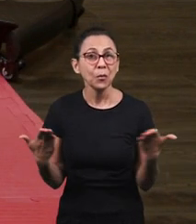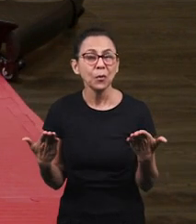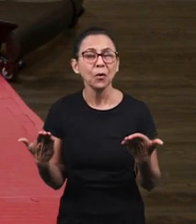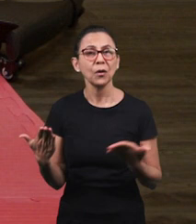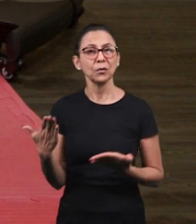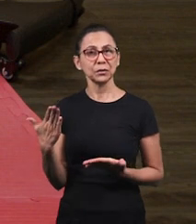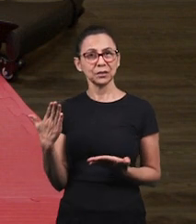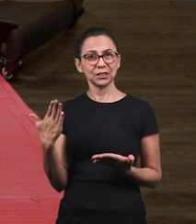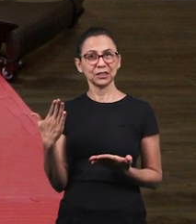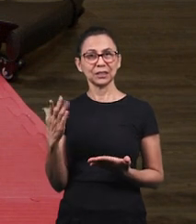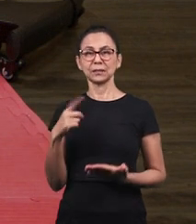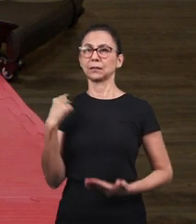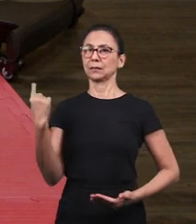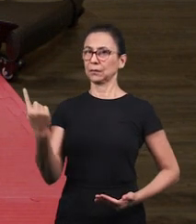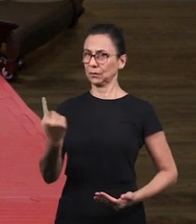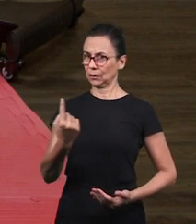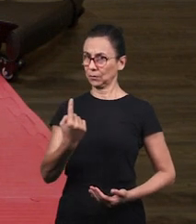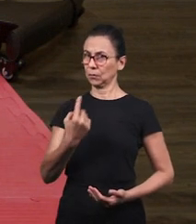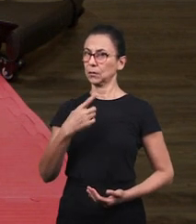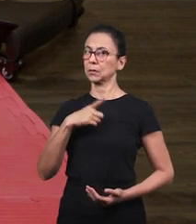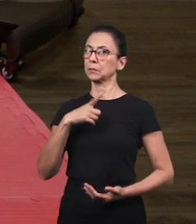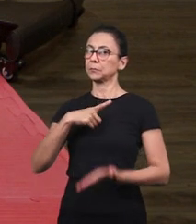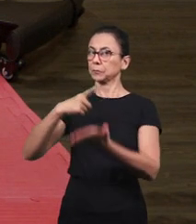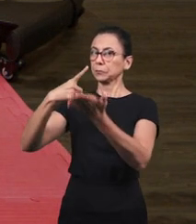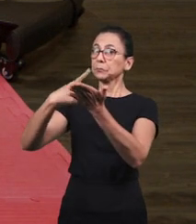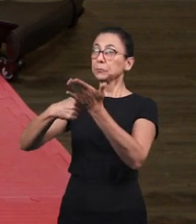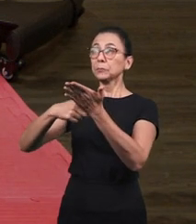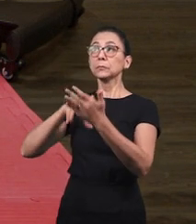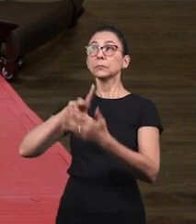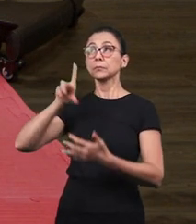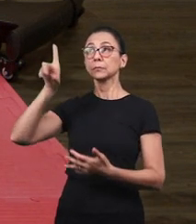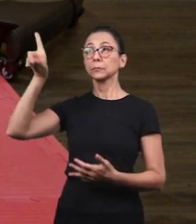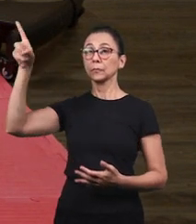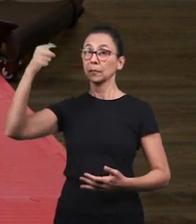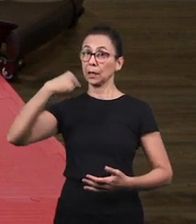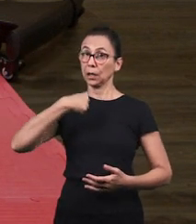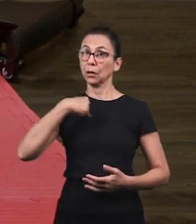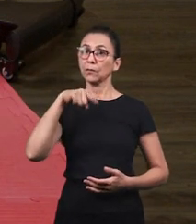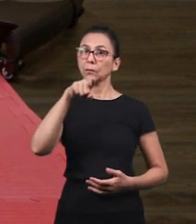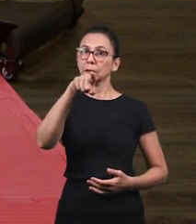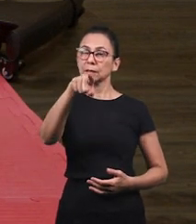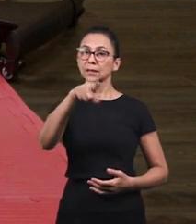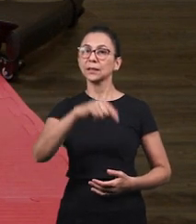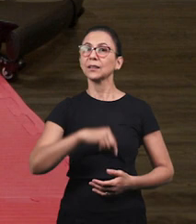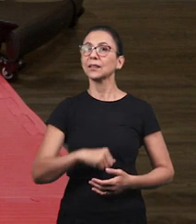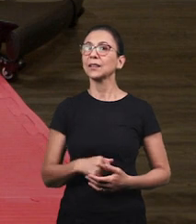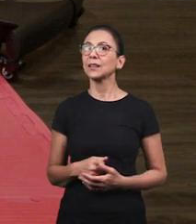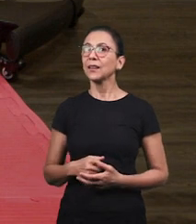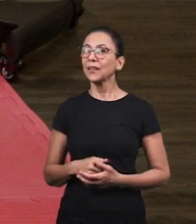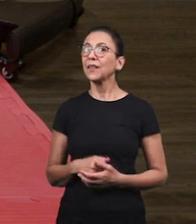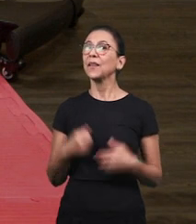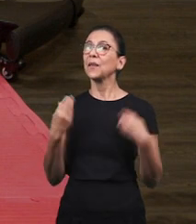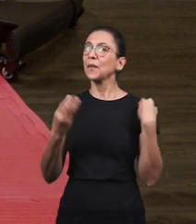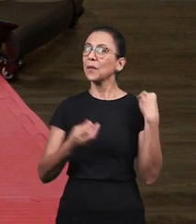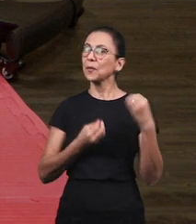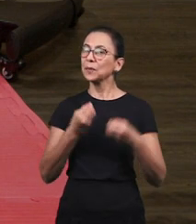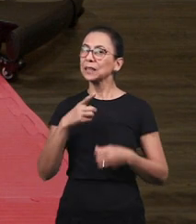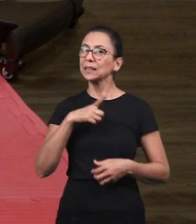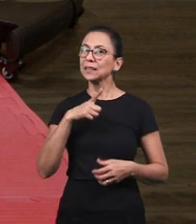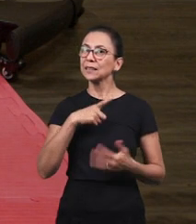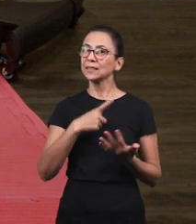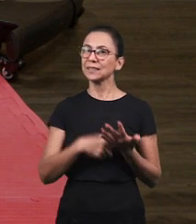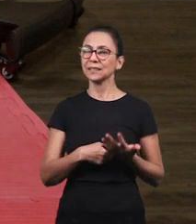crianças, nós também temos uma aliança com Deus. A nossa aliança, ó, é através